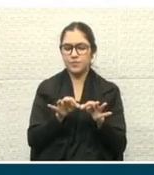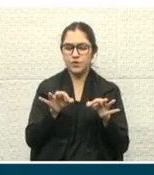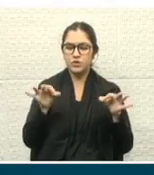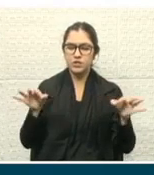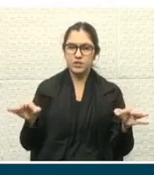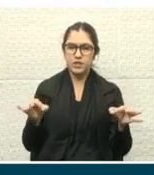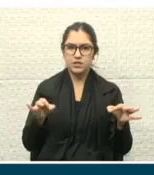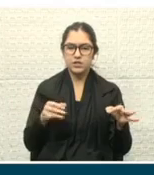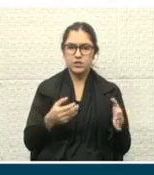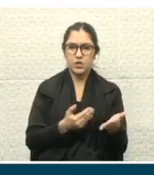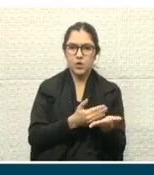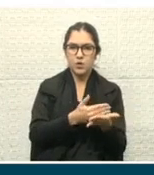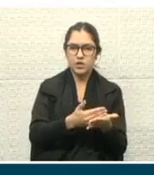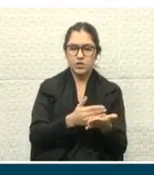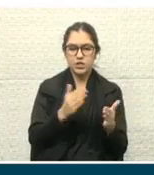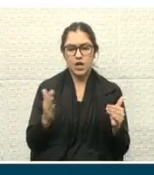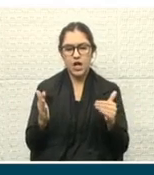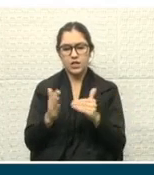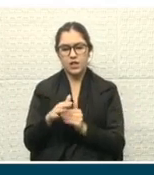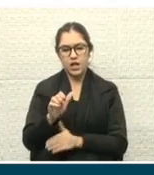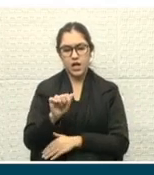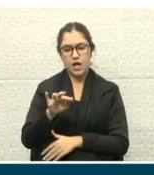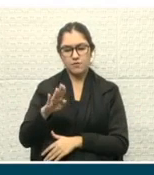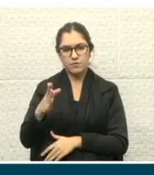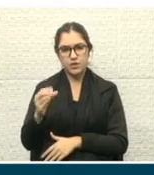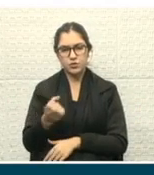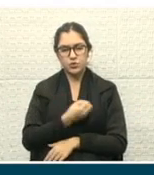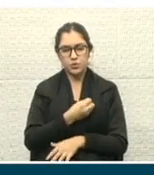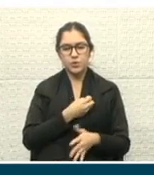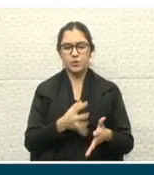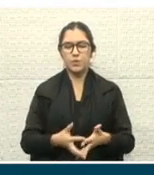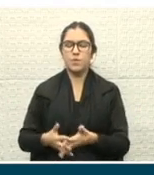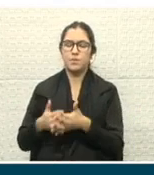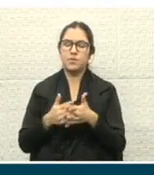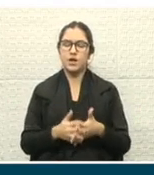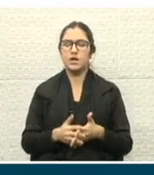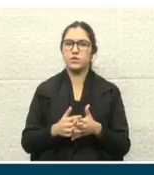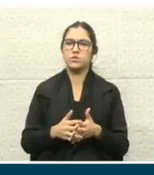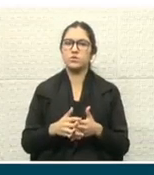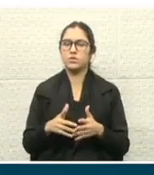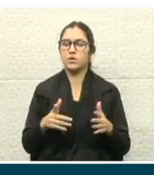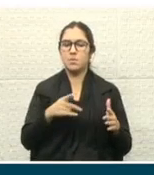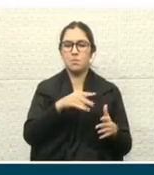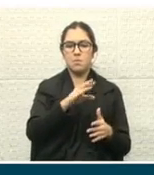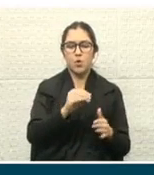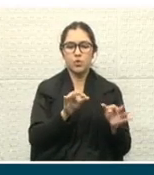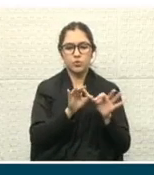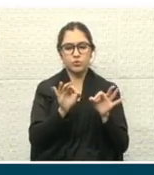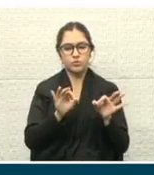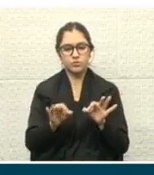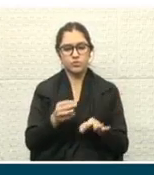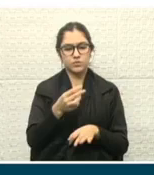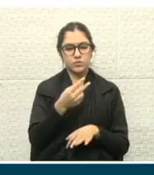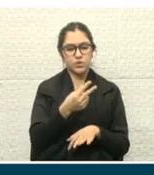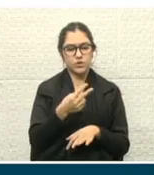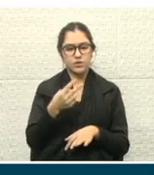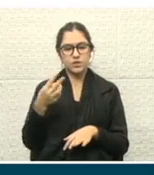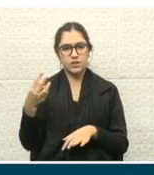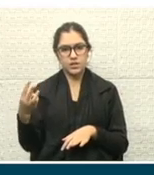distância da origem até o afixo desse número complexo, até o ponto de coordenadas 2,